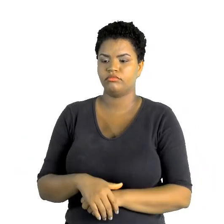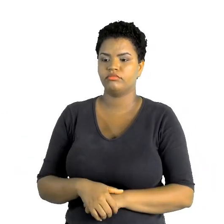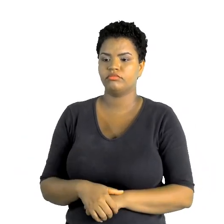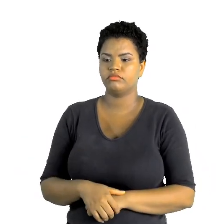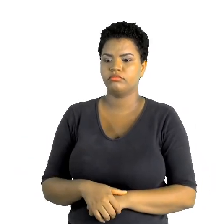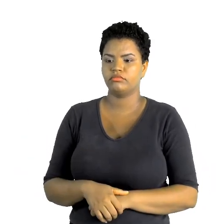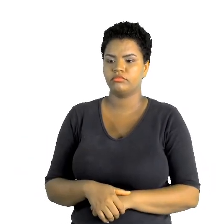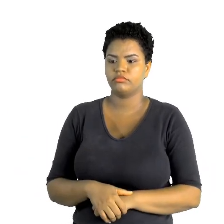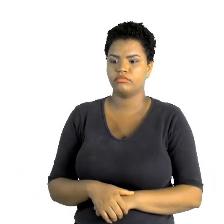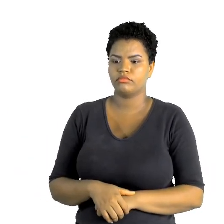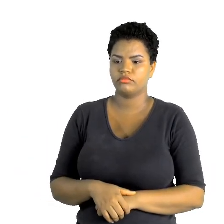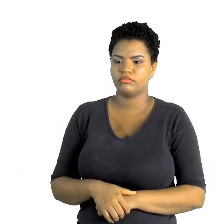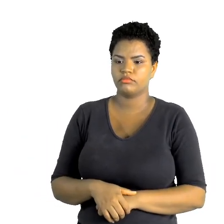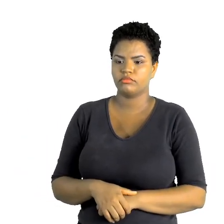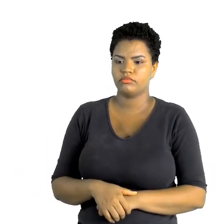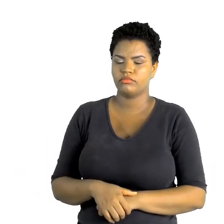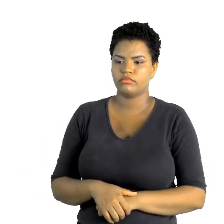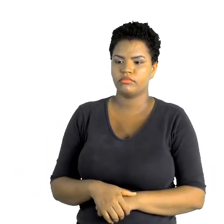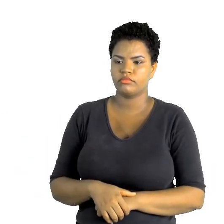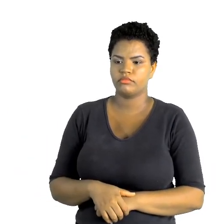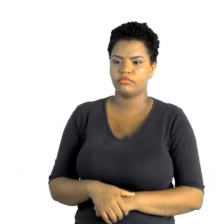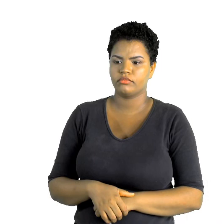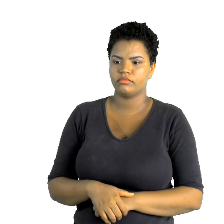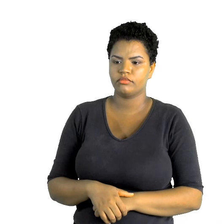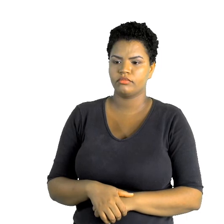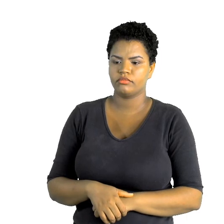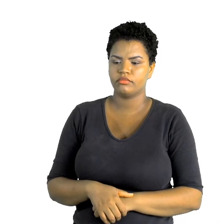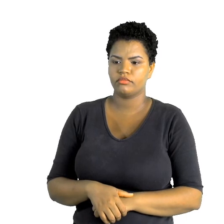many people are homeless in your city.